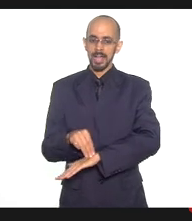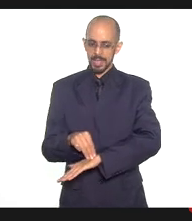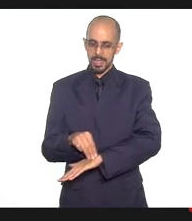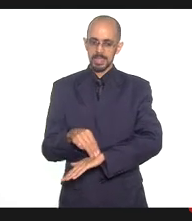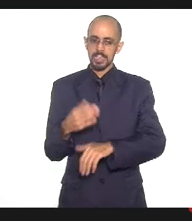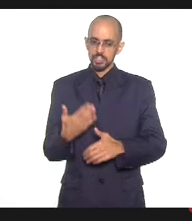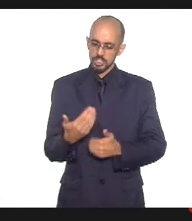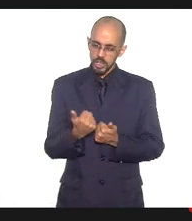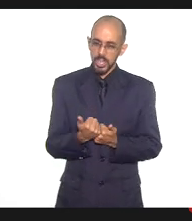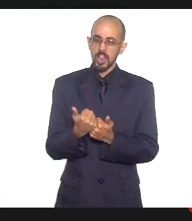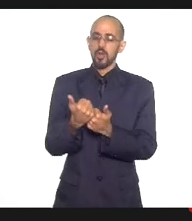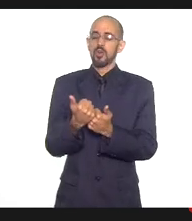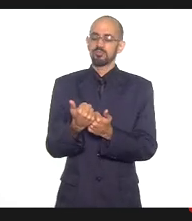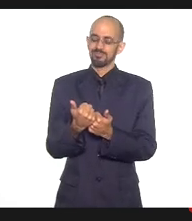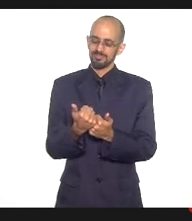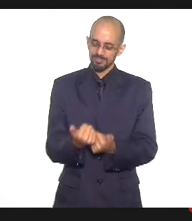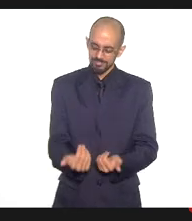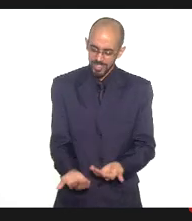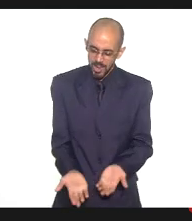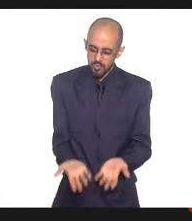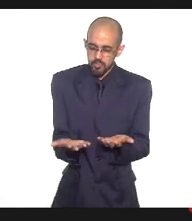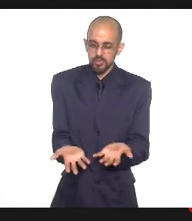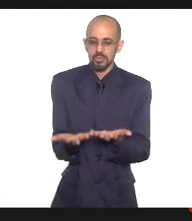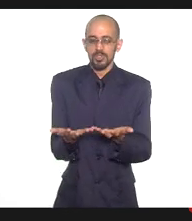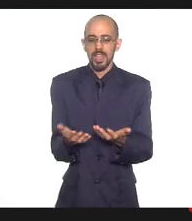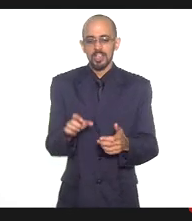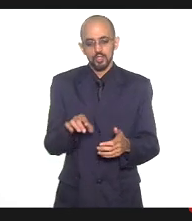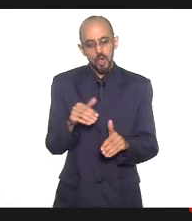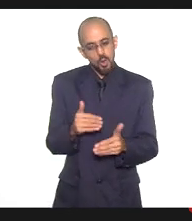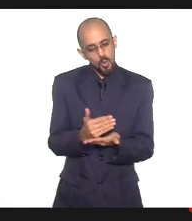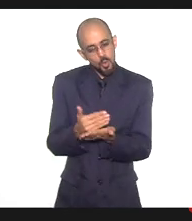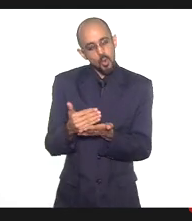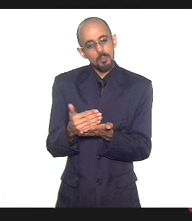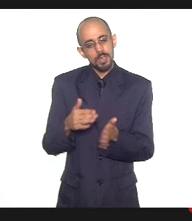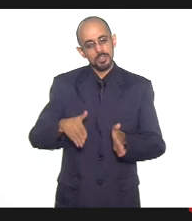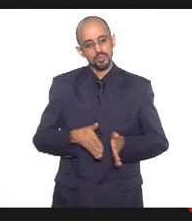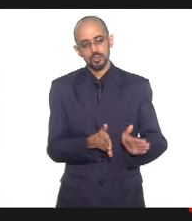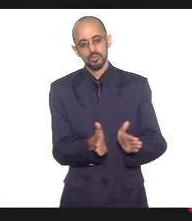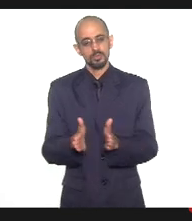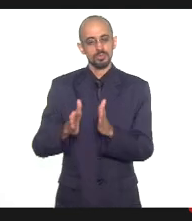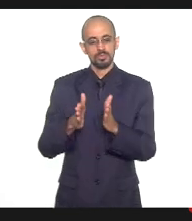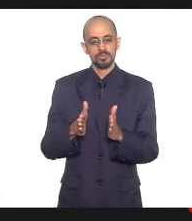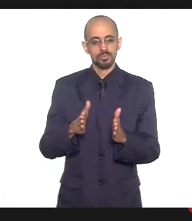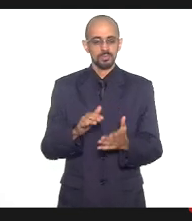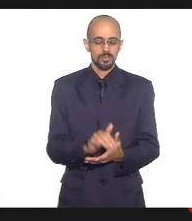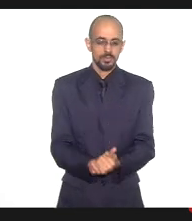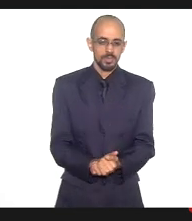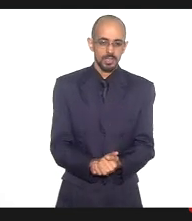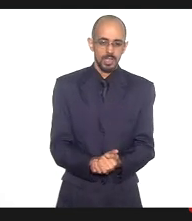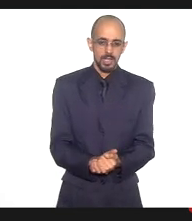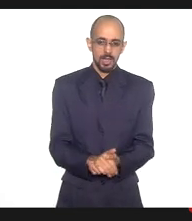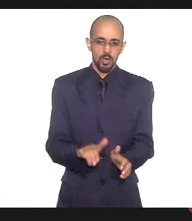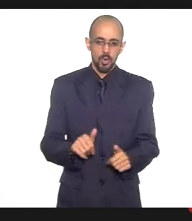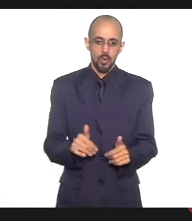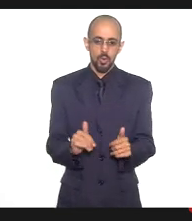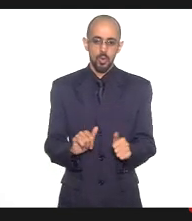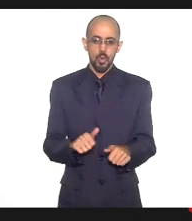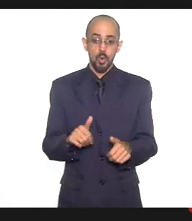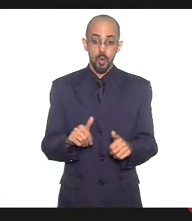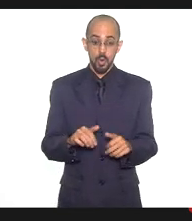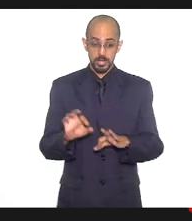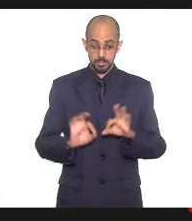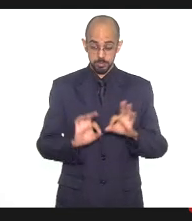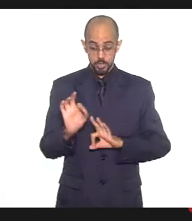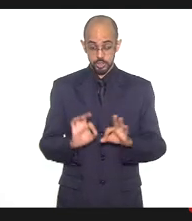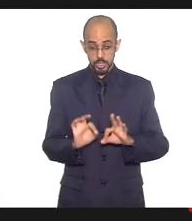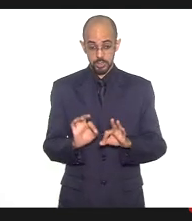isso, e Marlin Azul é só o início dessa jornada. Um dado relevante também, que eu acho que é importante, é que com a entrada em operação do projeto de Marlin Azul, a